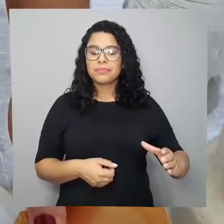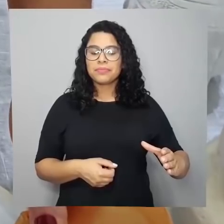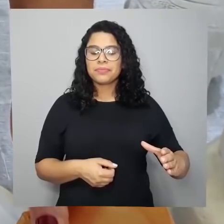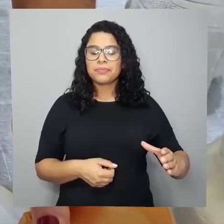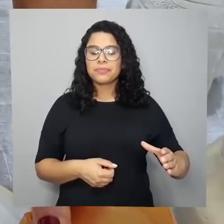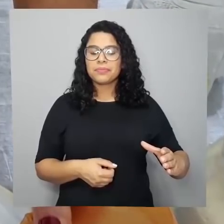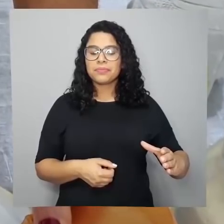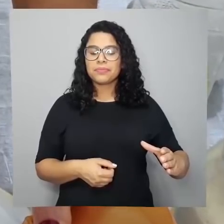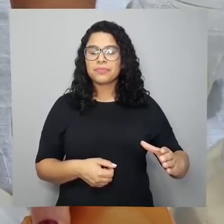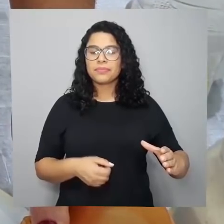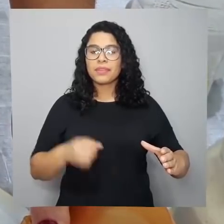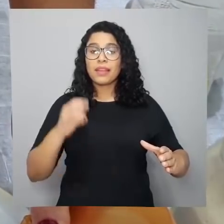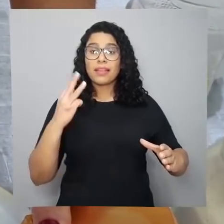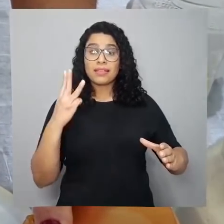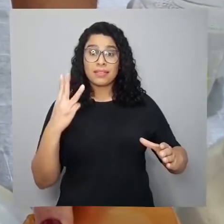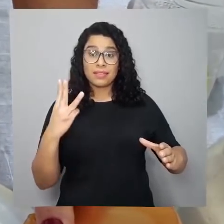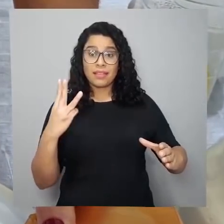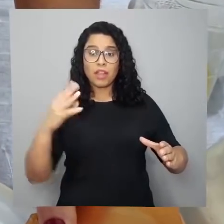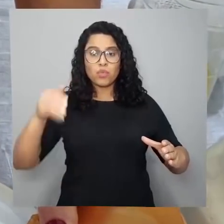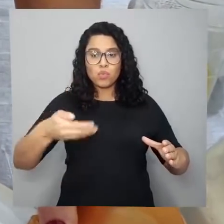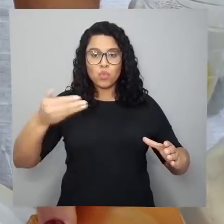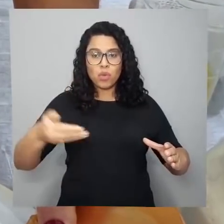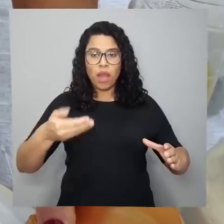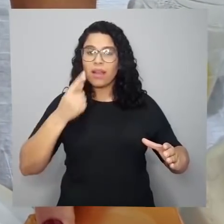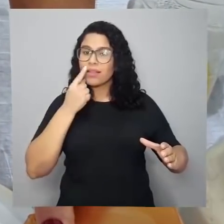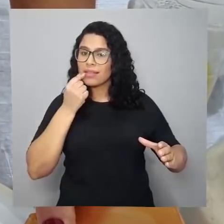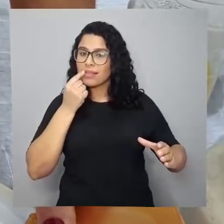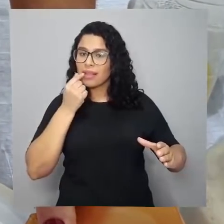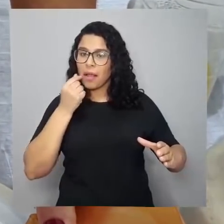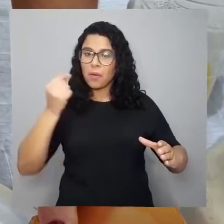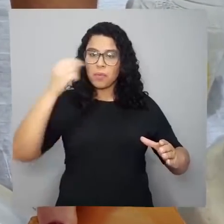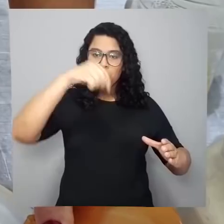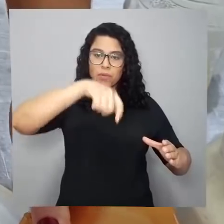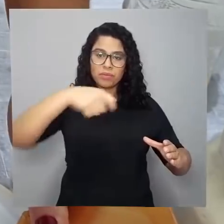coloca as 3 colheres de sal